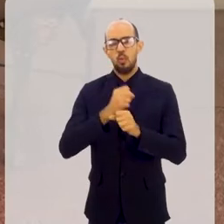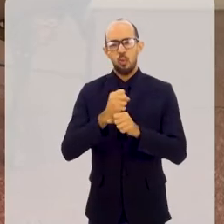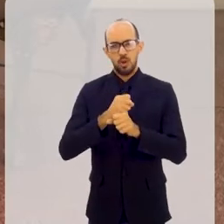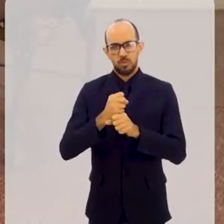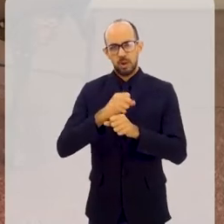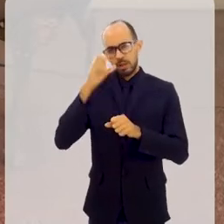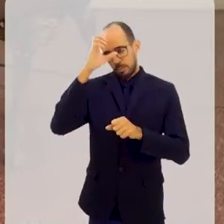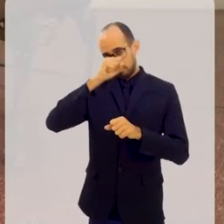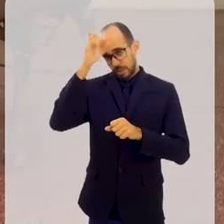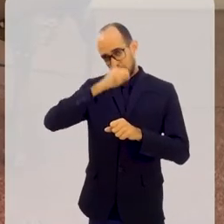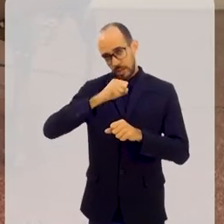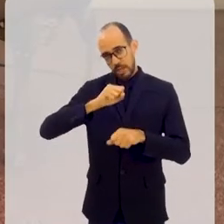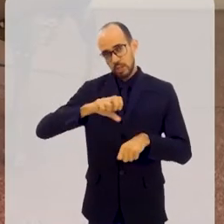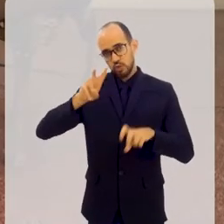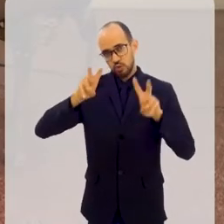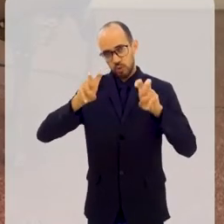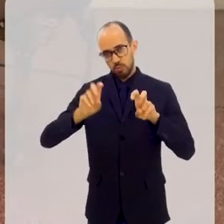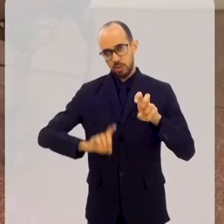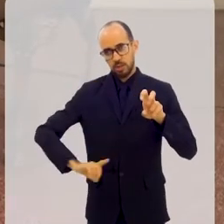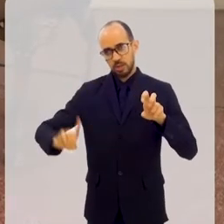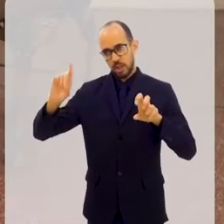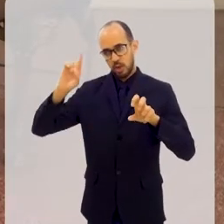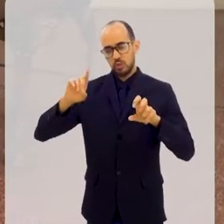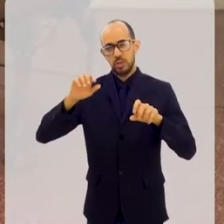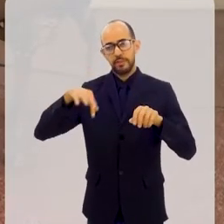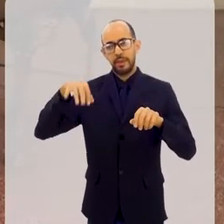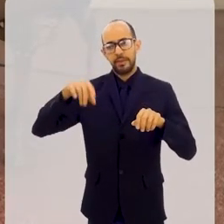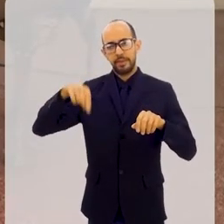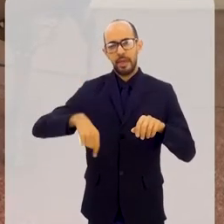que é Deus que o que que é Espírito Santo